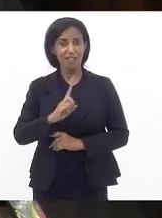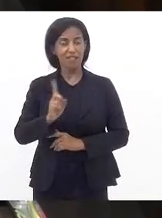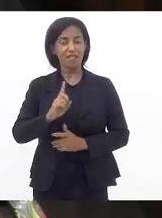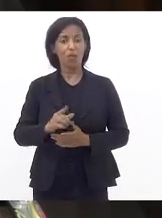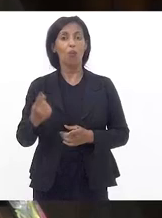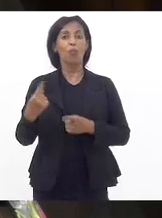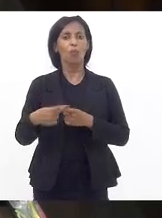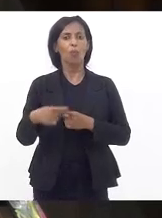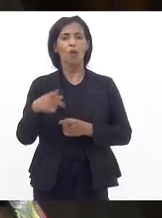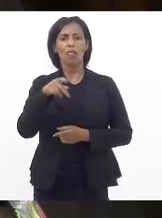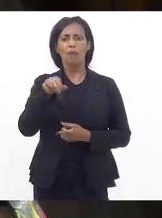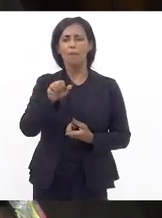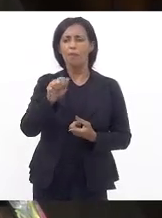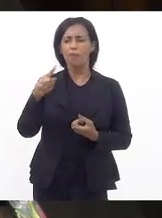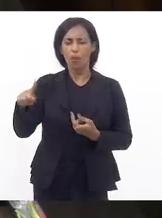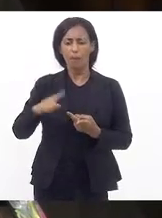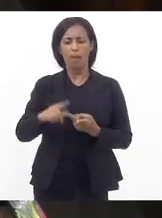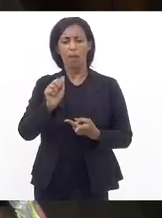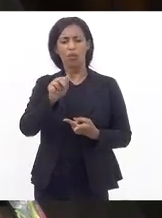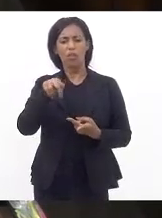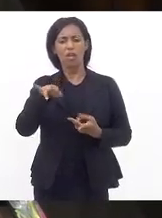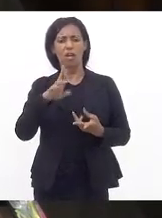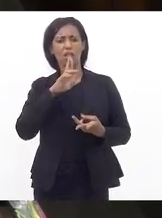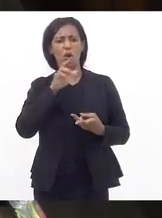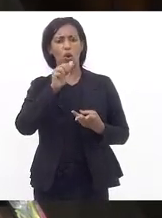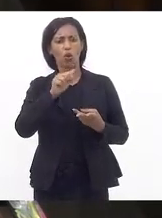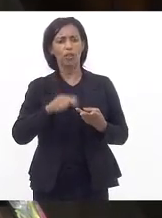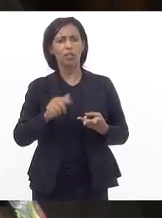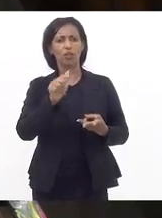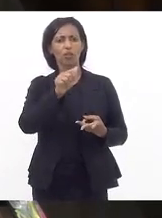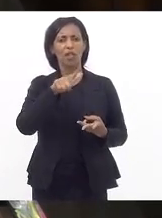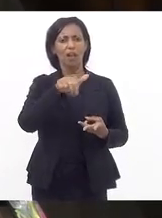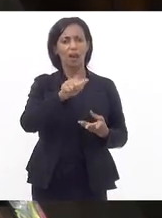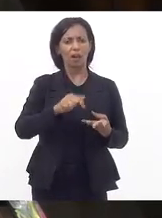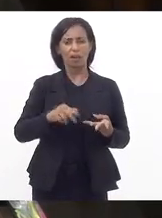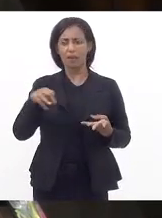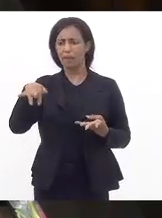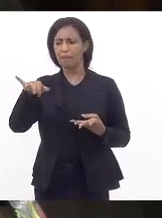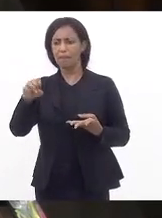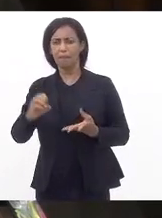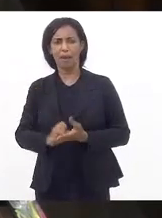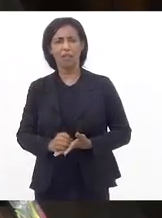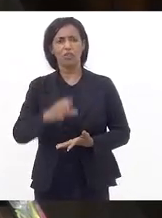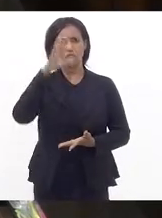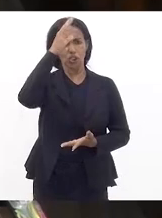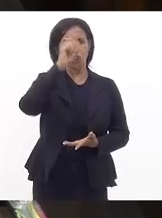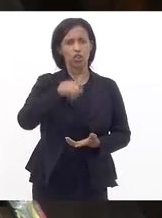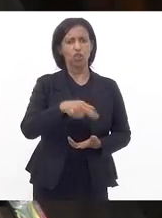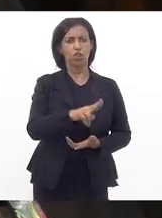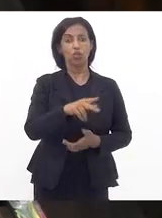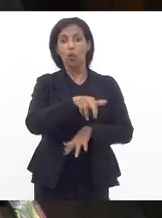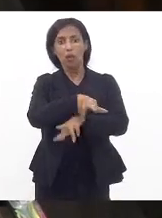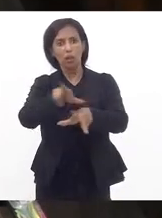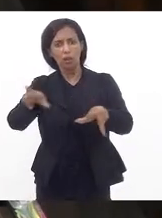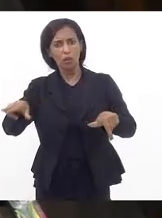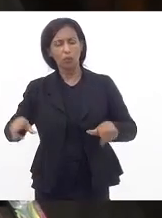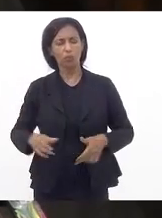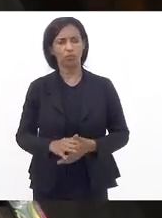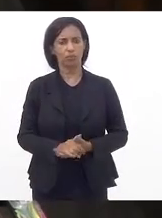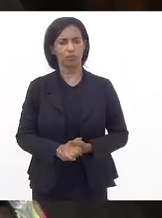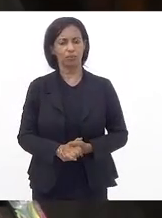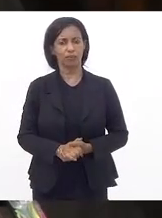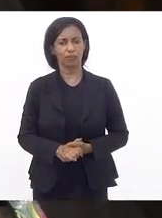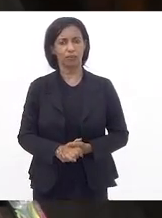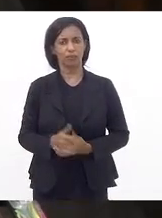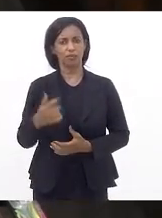porque tem Probel tem antes de Rodrigo Amorim tem Alana tem mais coberto tem a tia Ju entre outros